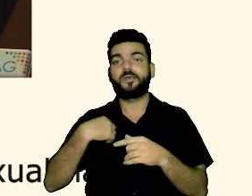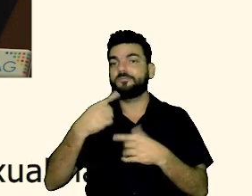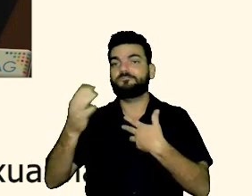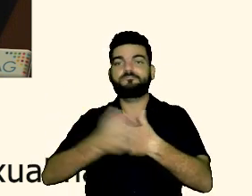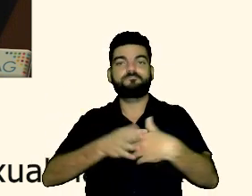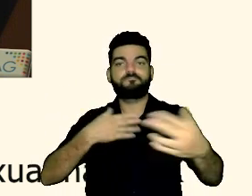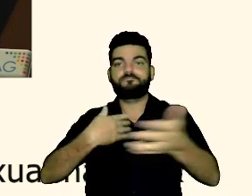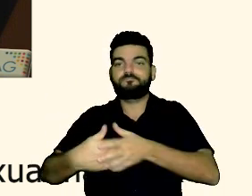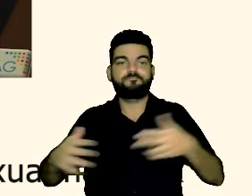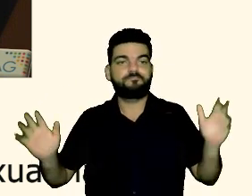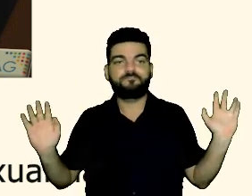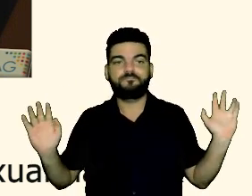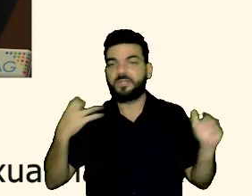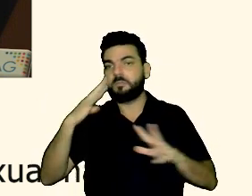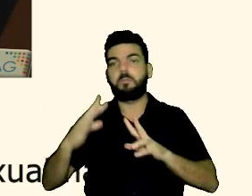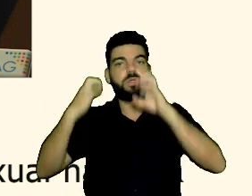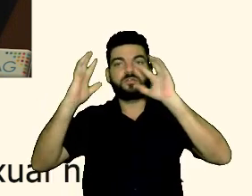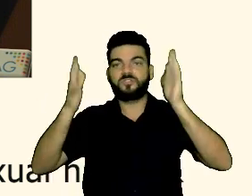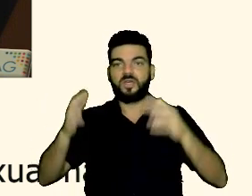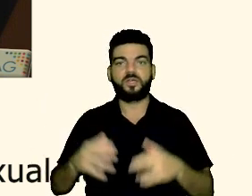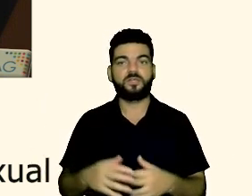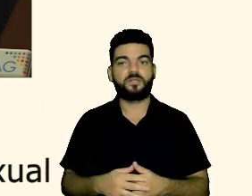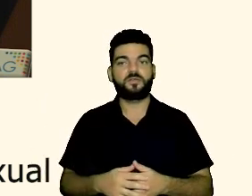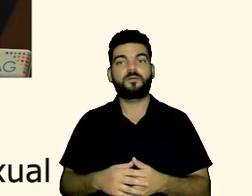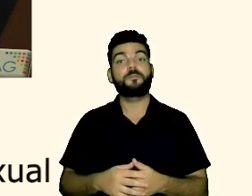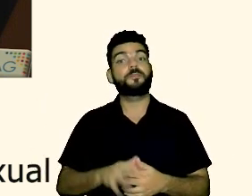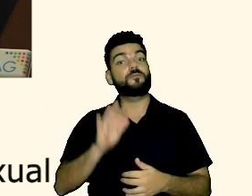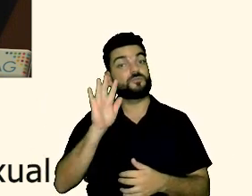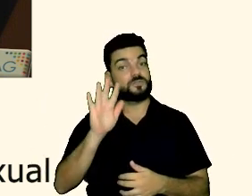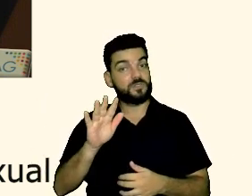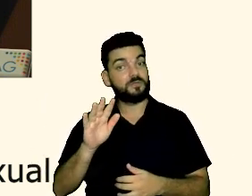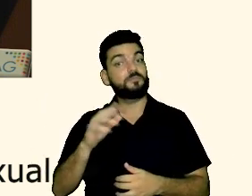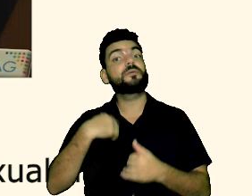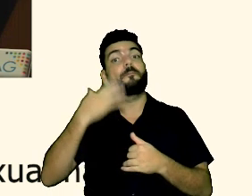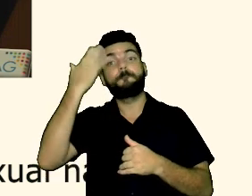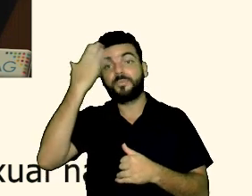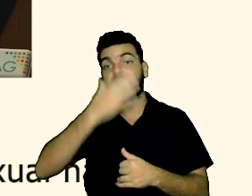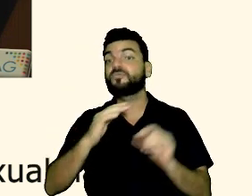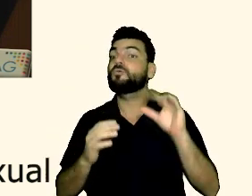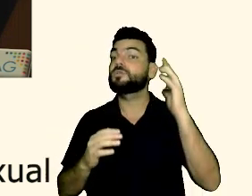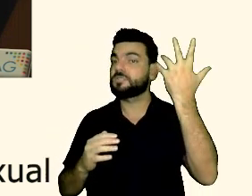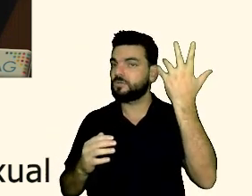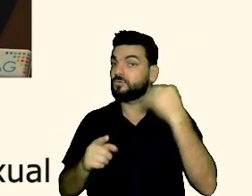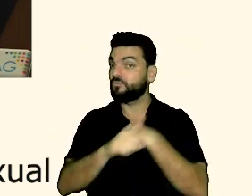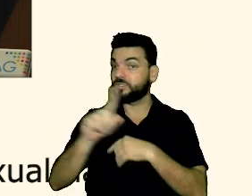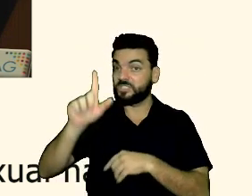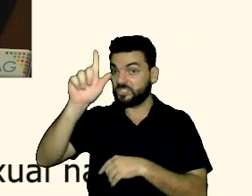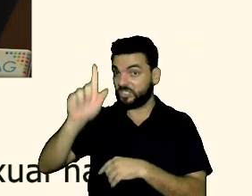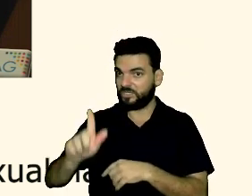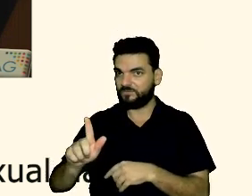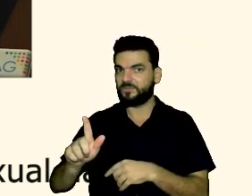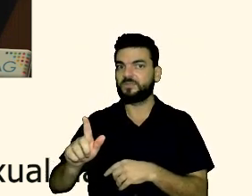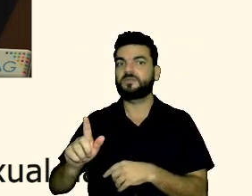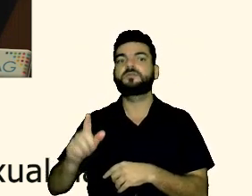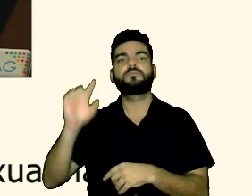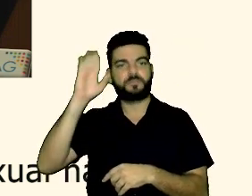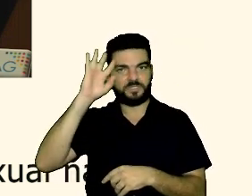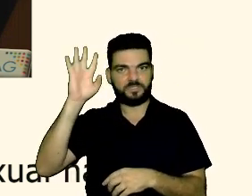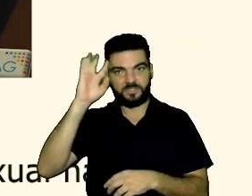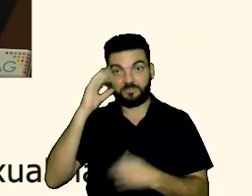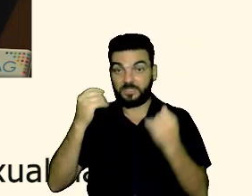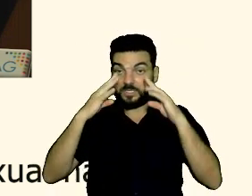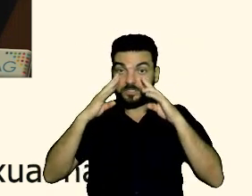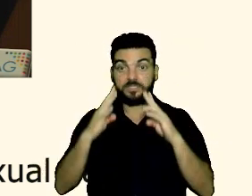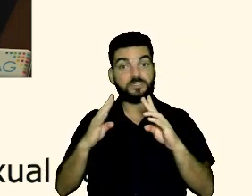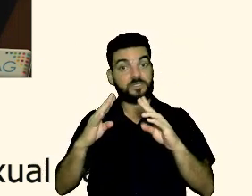elementos concretos. Então, a liderança precisa se focar, né? Precisa dar atenção, observar o fato.